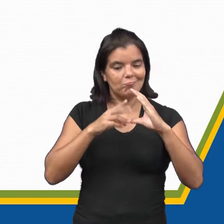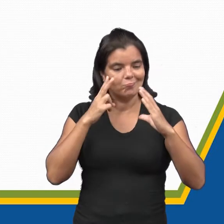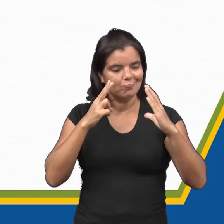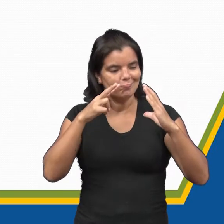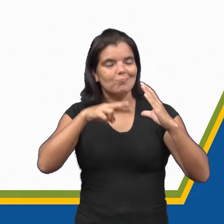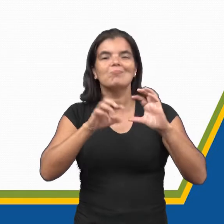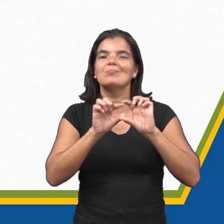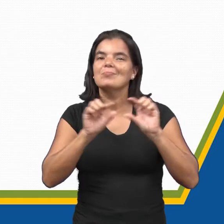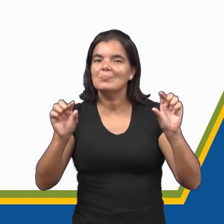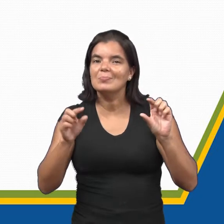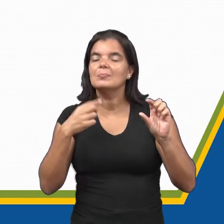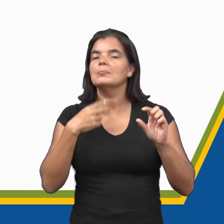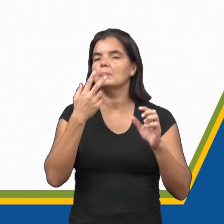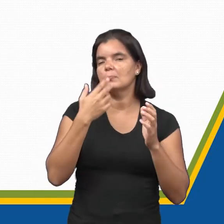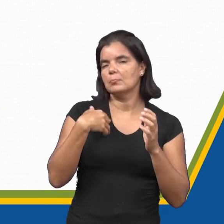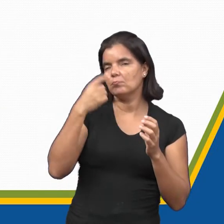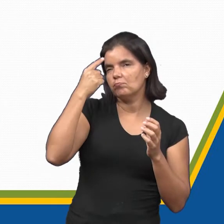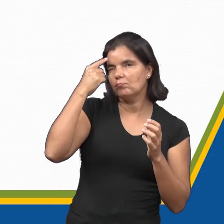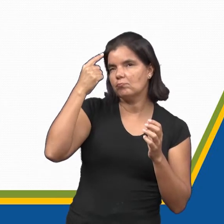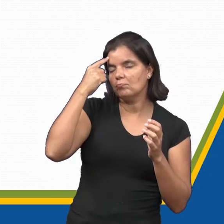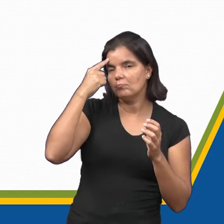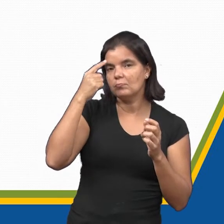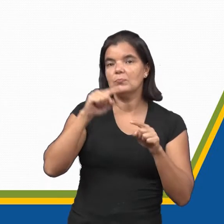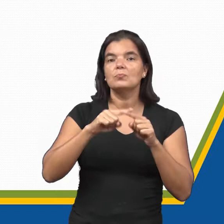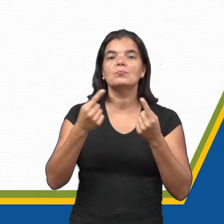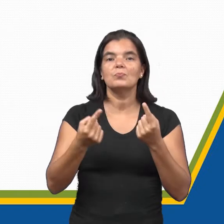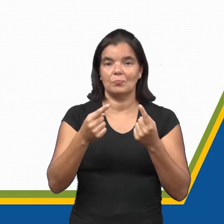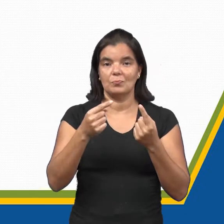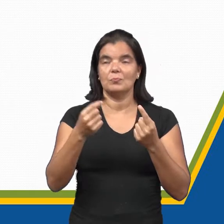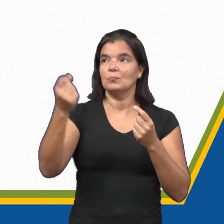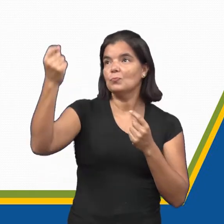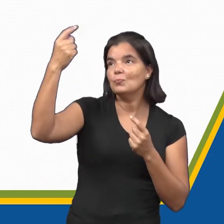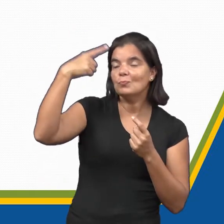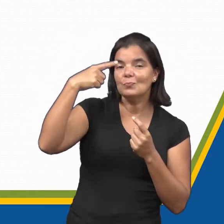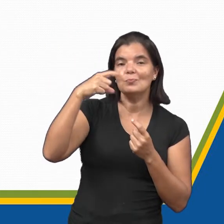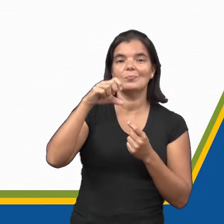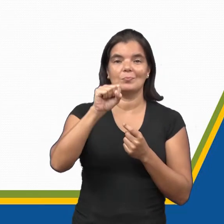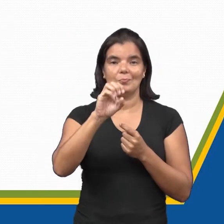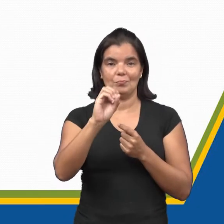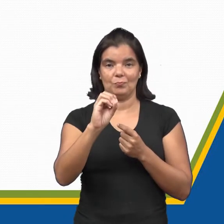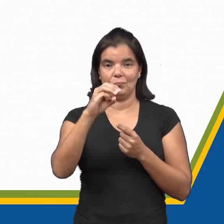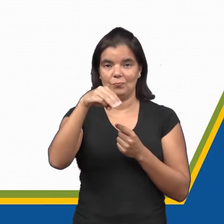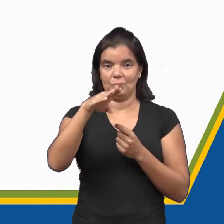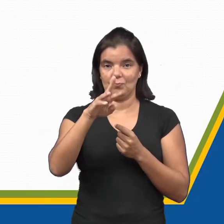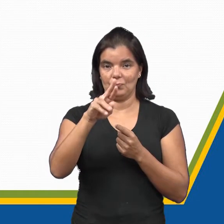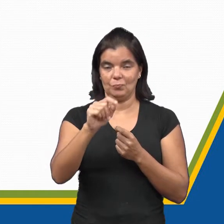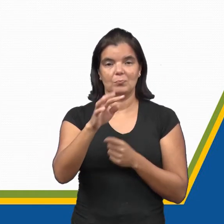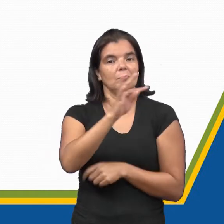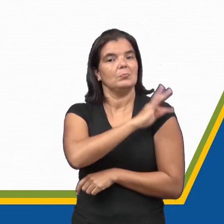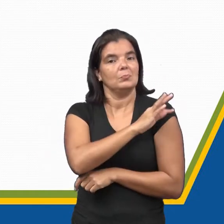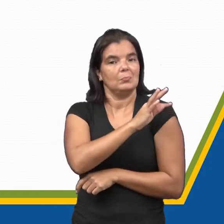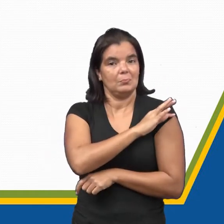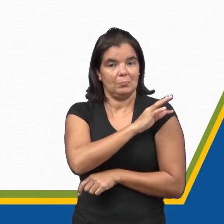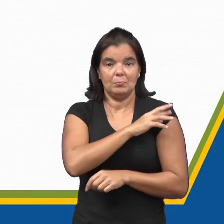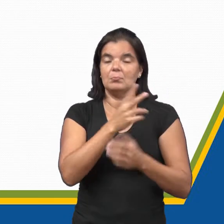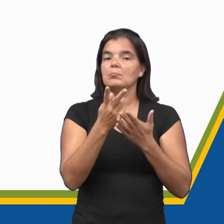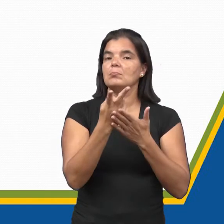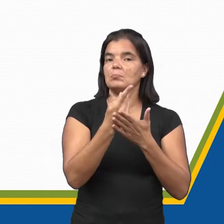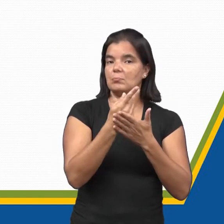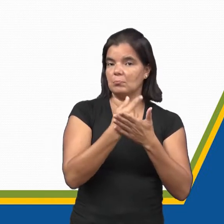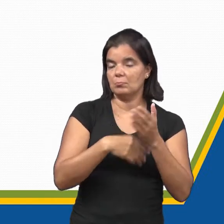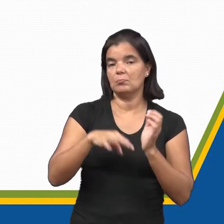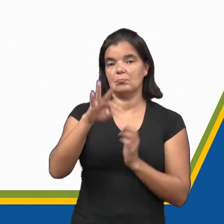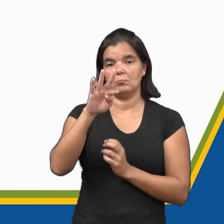profundidade são simulados através de sombras e luzes. Técnicas artísticas